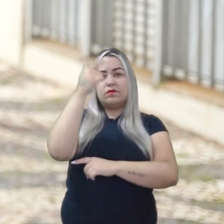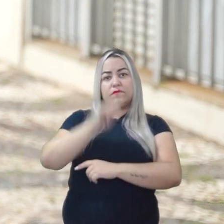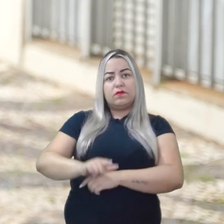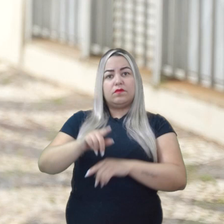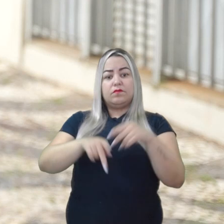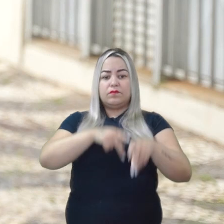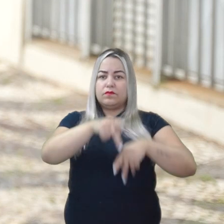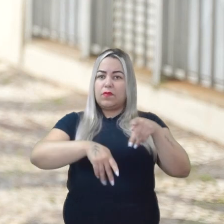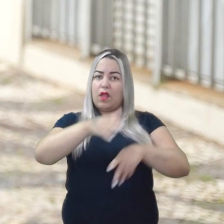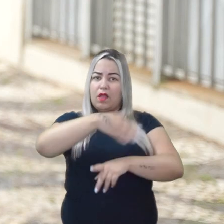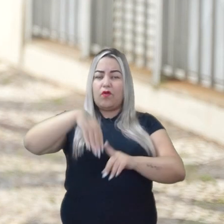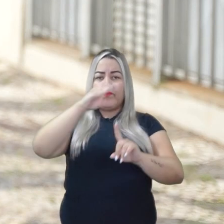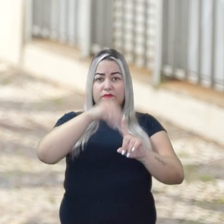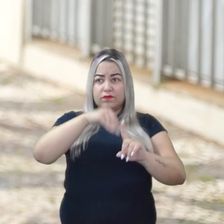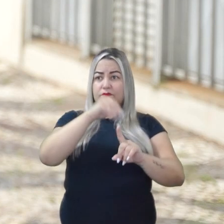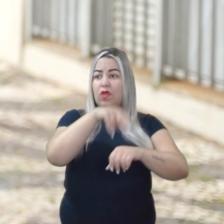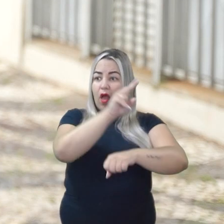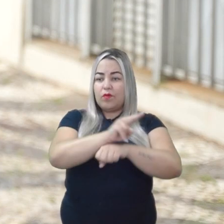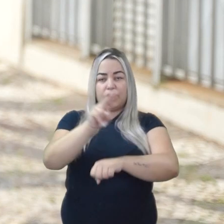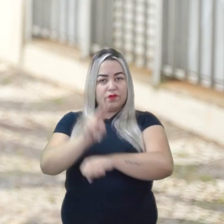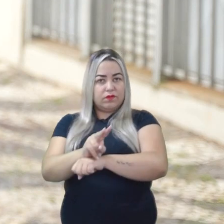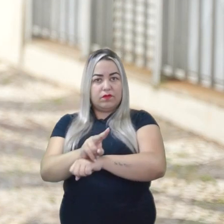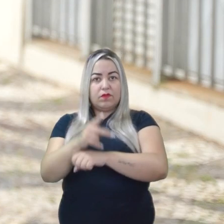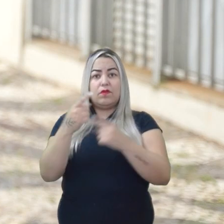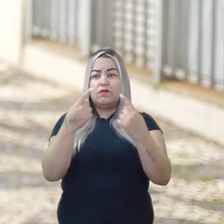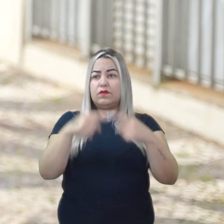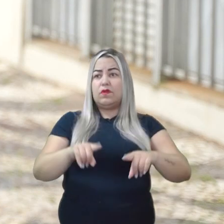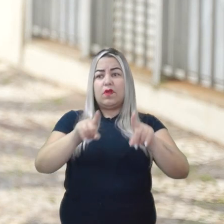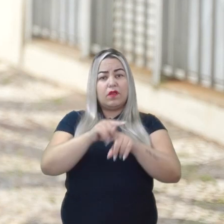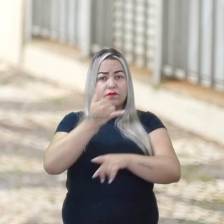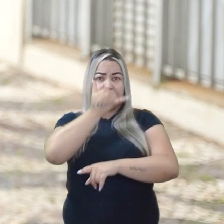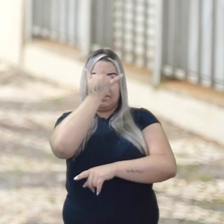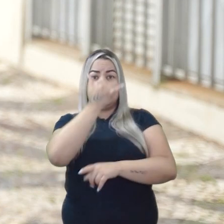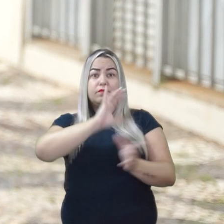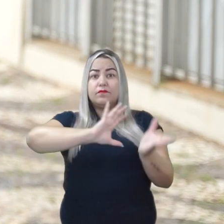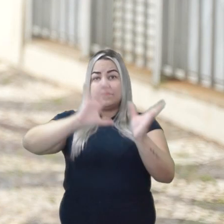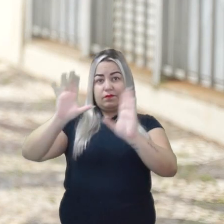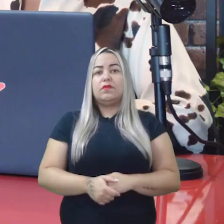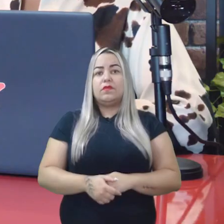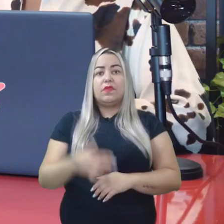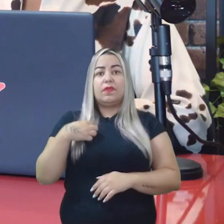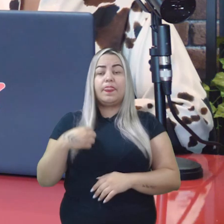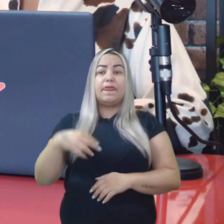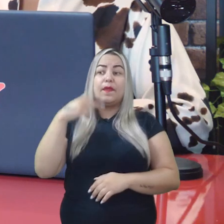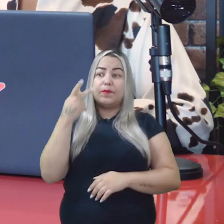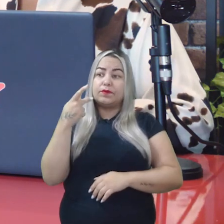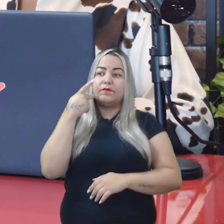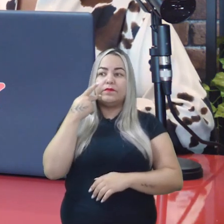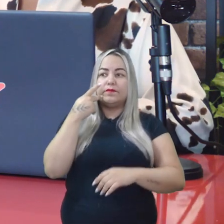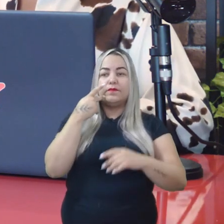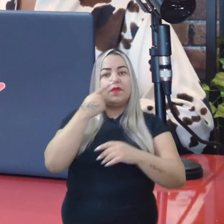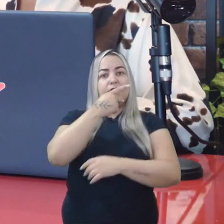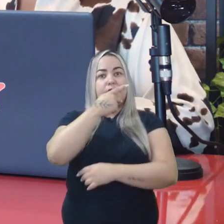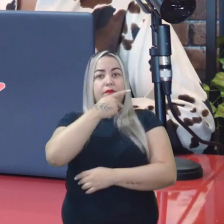para garantir que as populações vulneráveis estejam protegidas contra futuros desastres climáticos. A